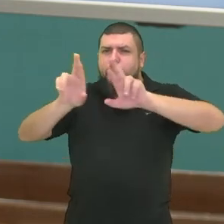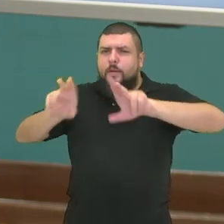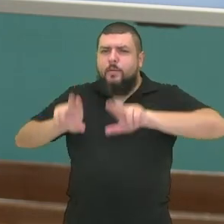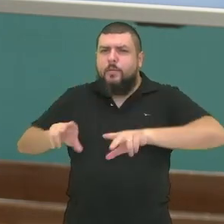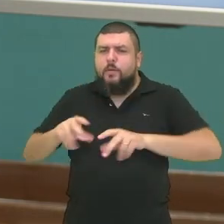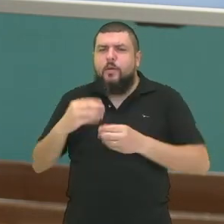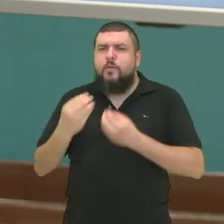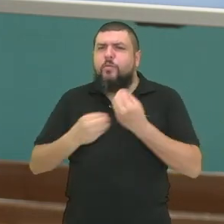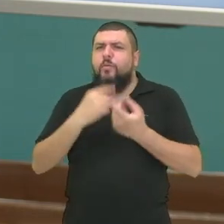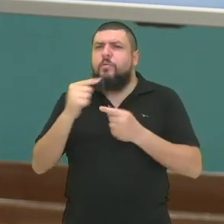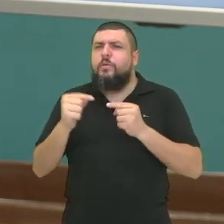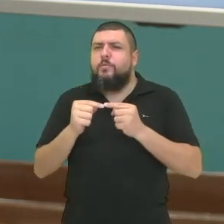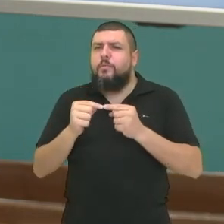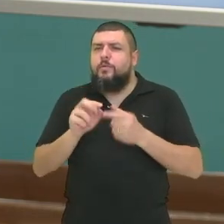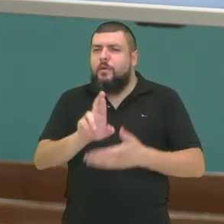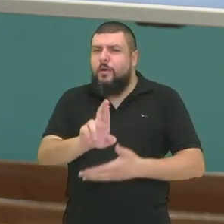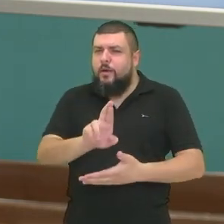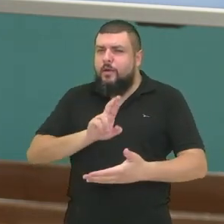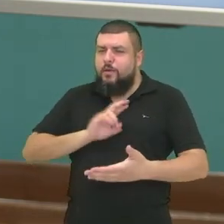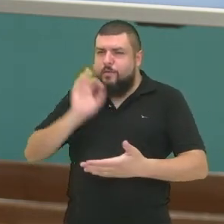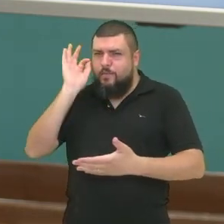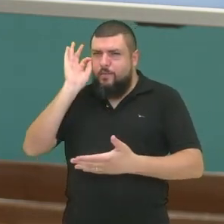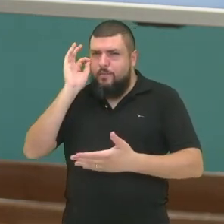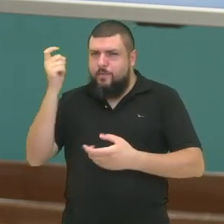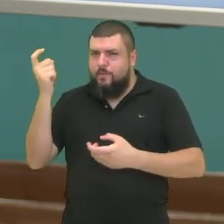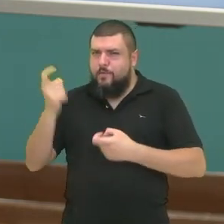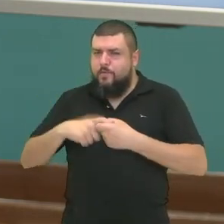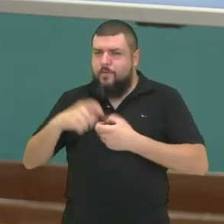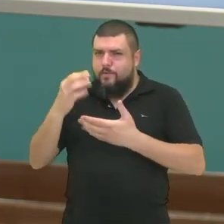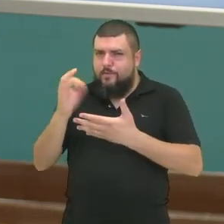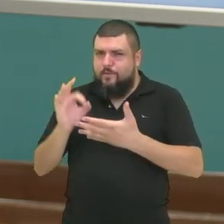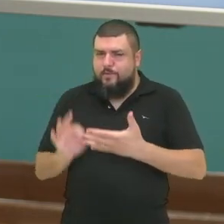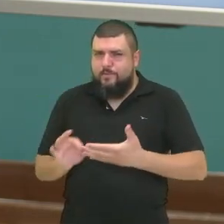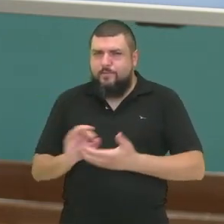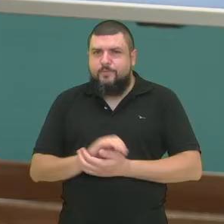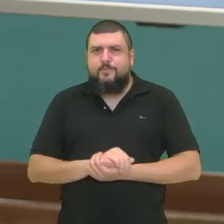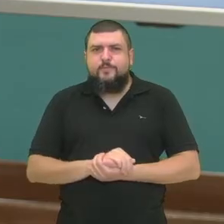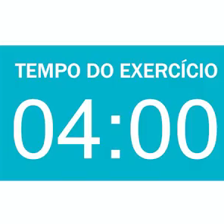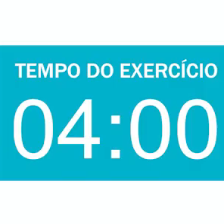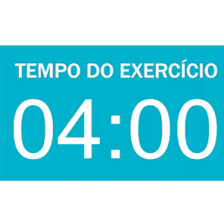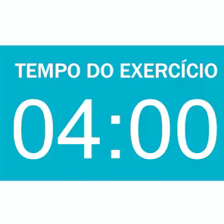relação entre eles? Então, responda aí no seu caderno e em seguida retornaremos com a correção.